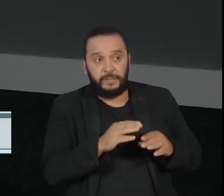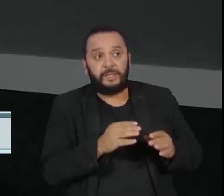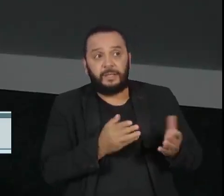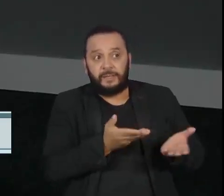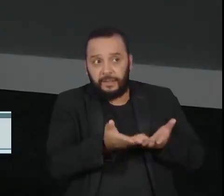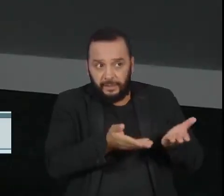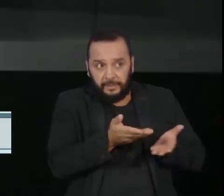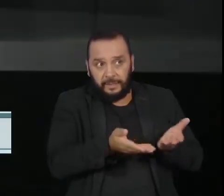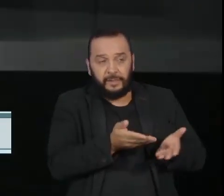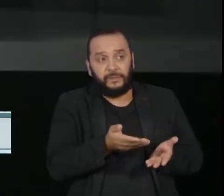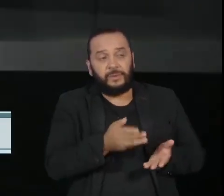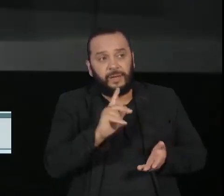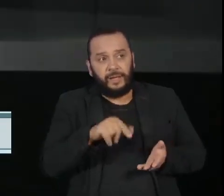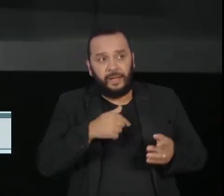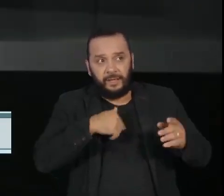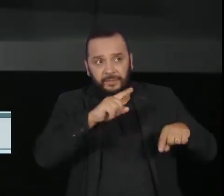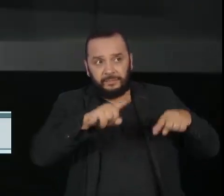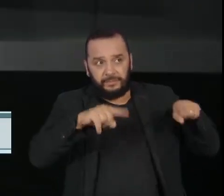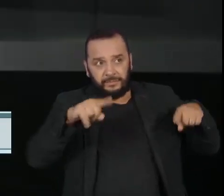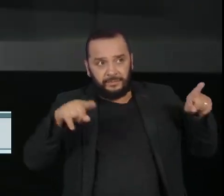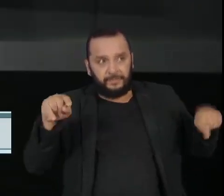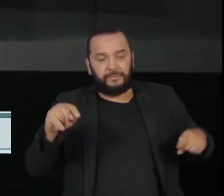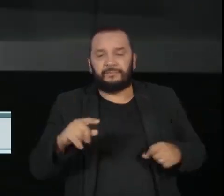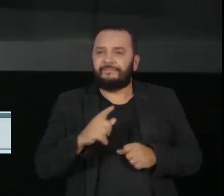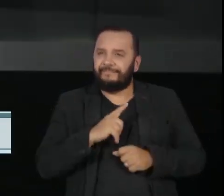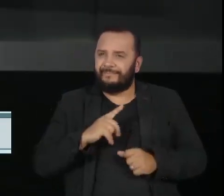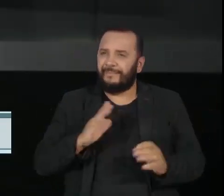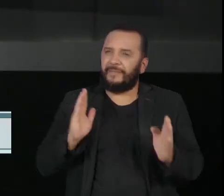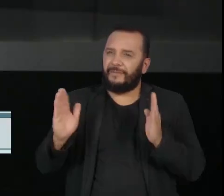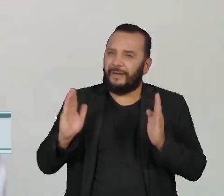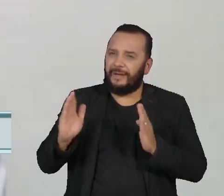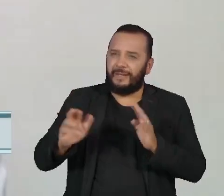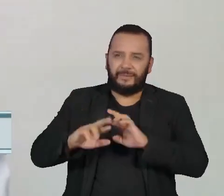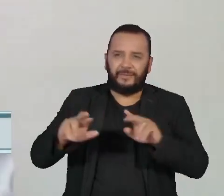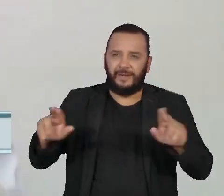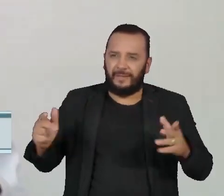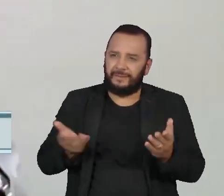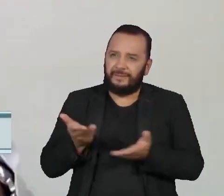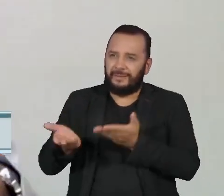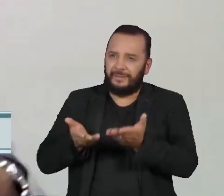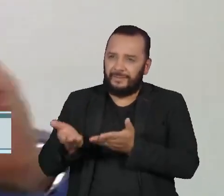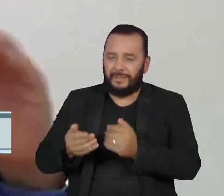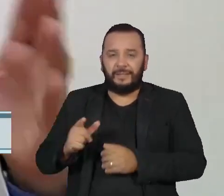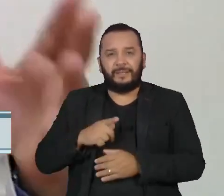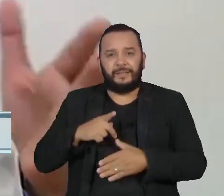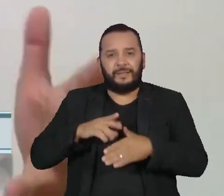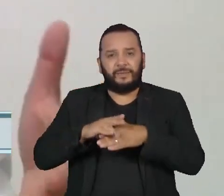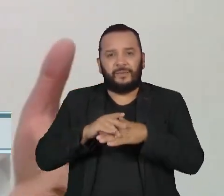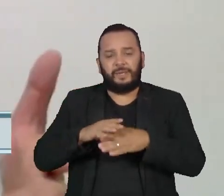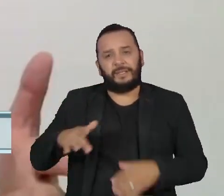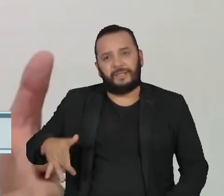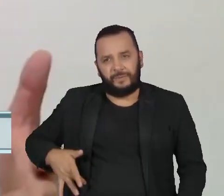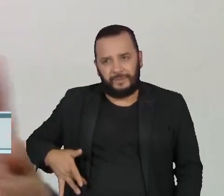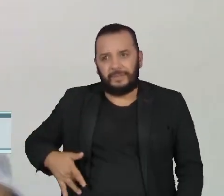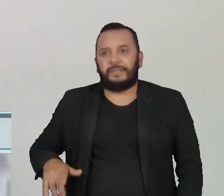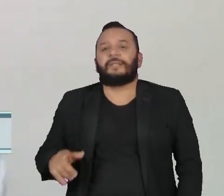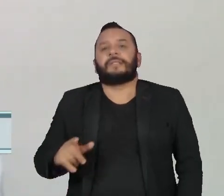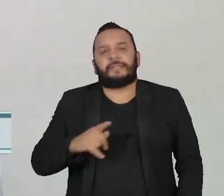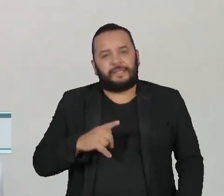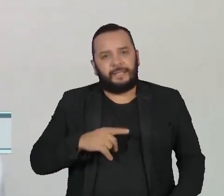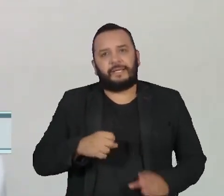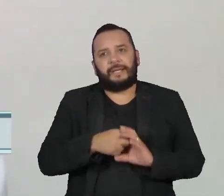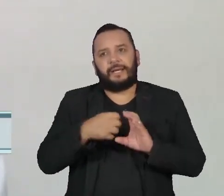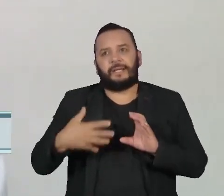também é desigual? Existem várias fases de tratamento, Aldo. A doença renal tem um espectro muito